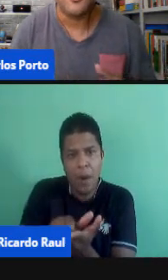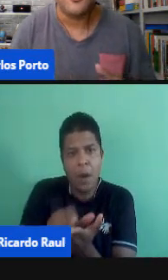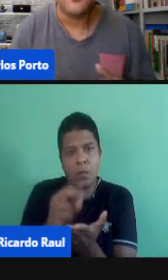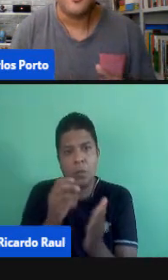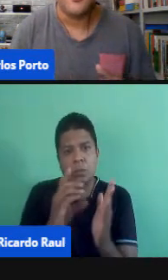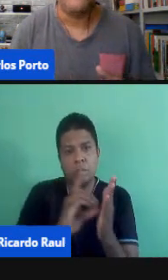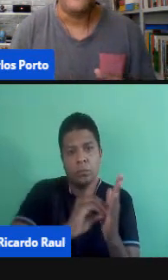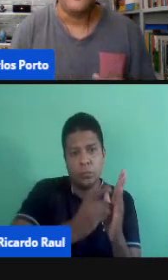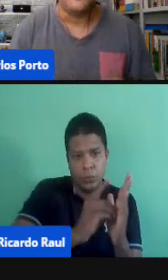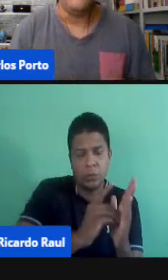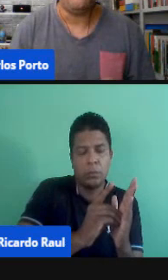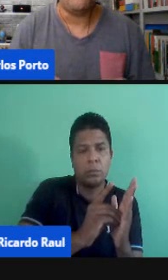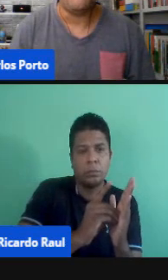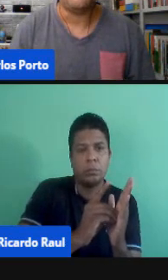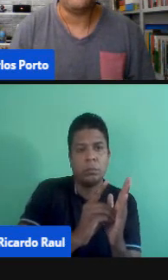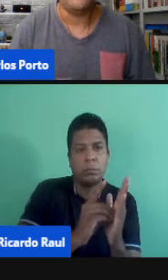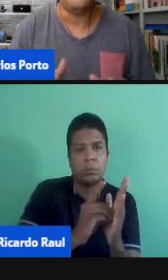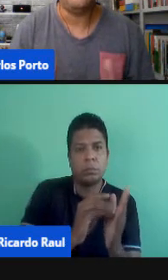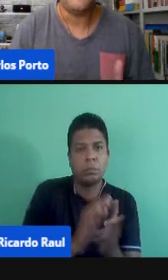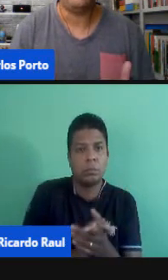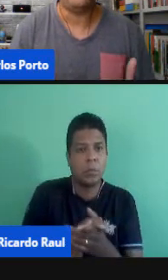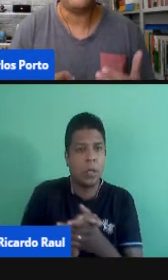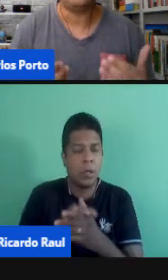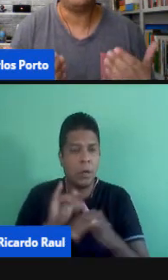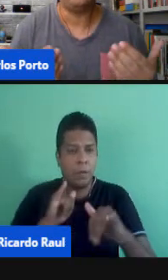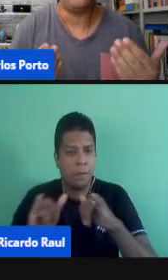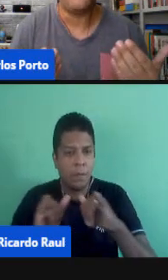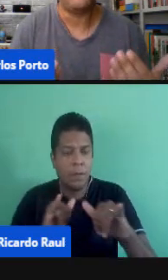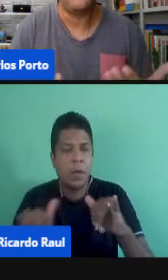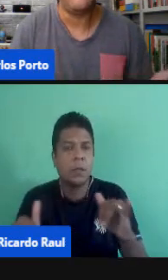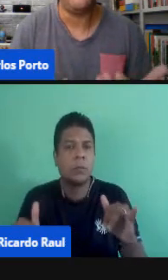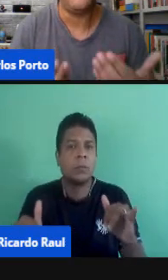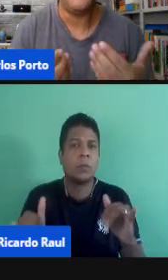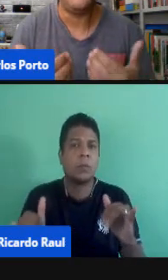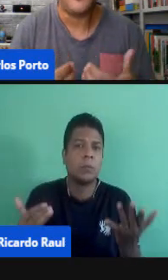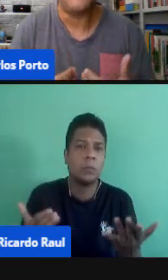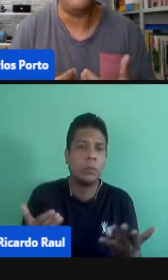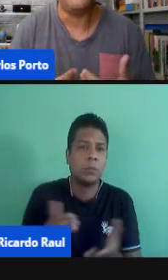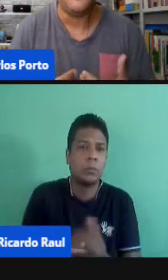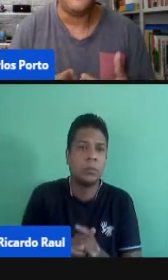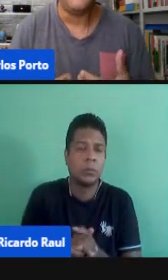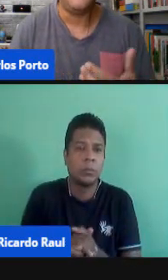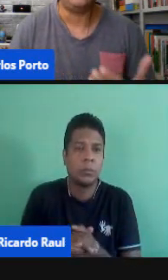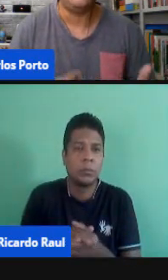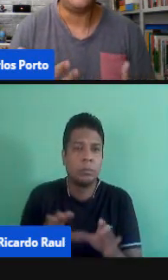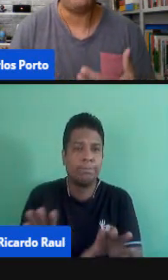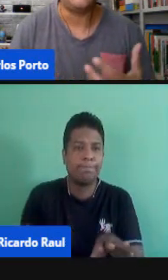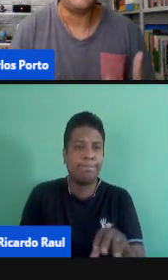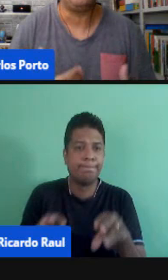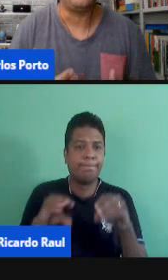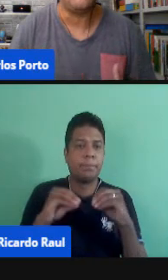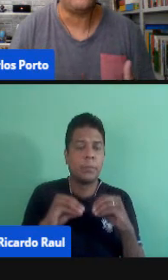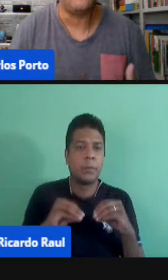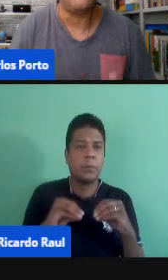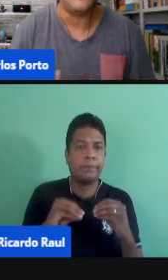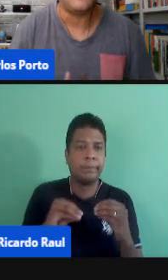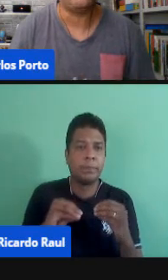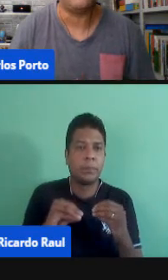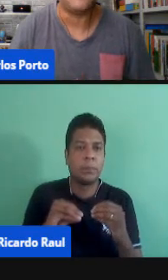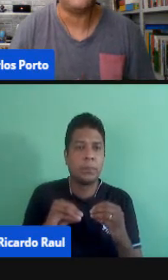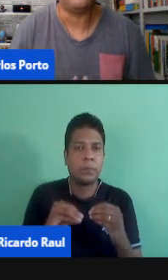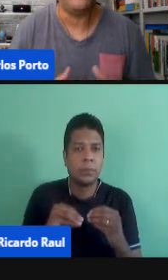digitais, né? Informações e dentro dessas informações adquirir dados e assim trabalharmos